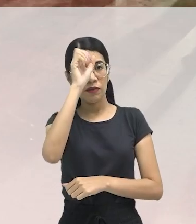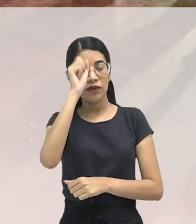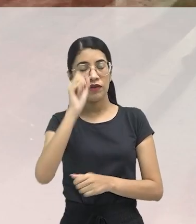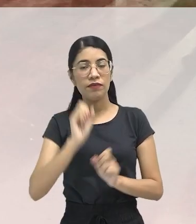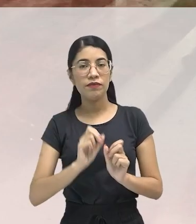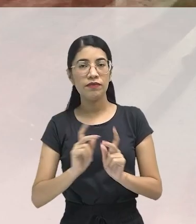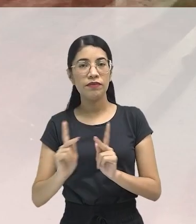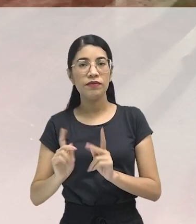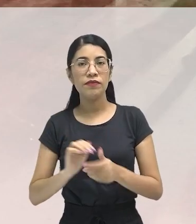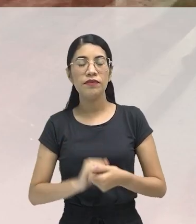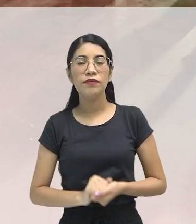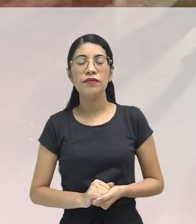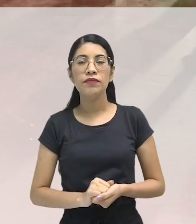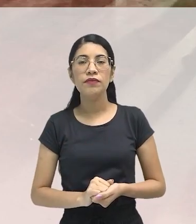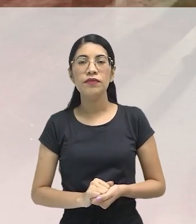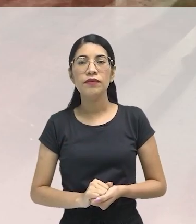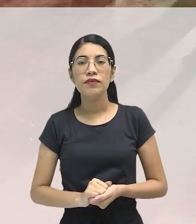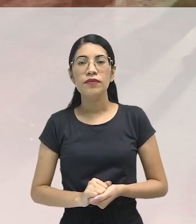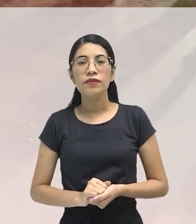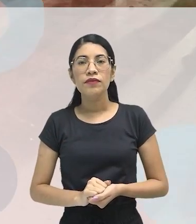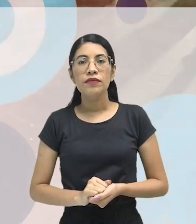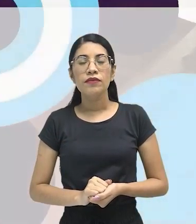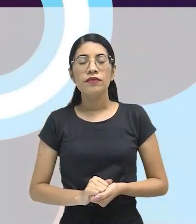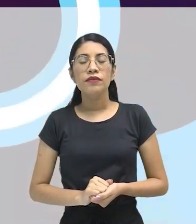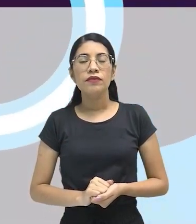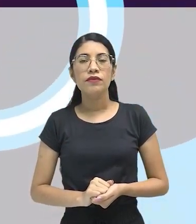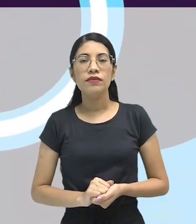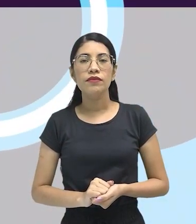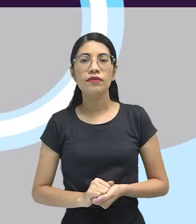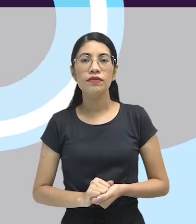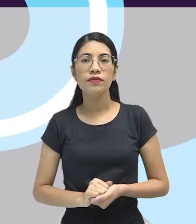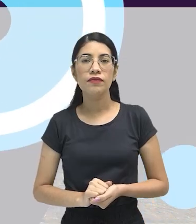nesta aula. Vamos lá, então?